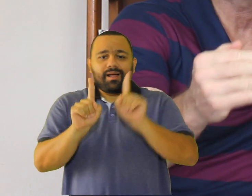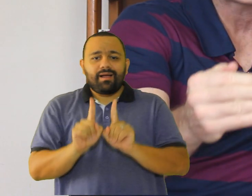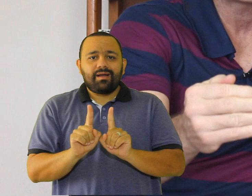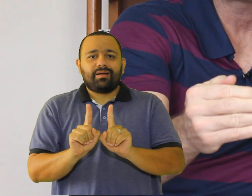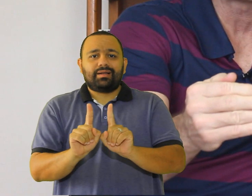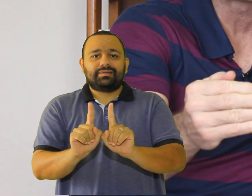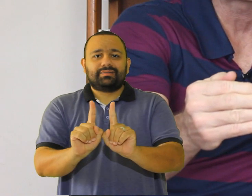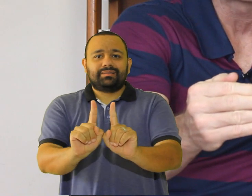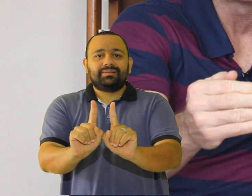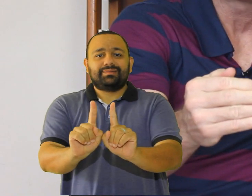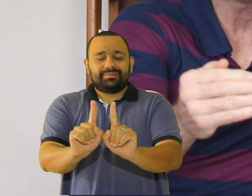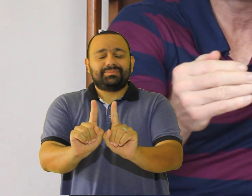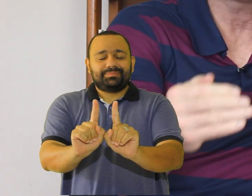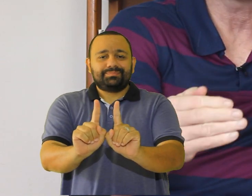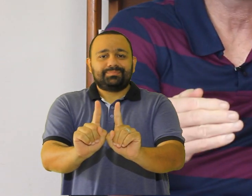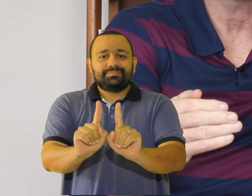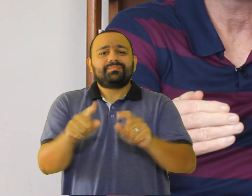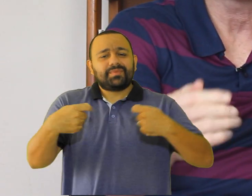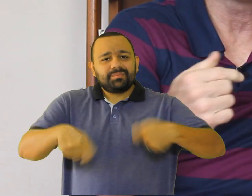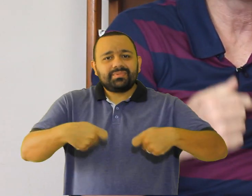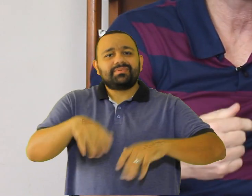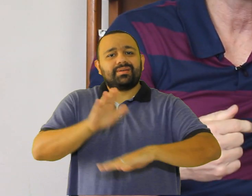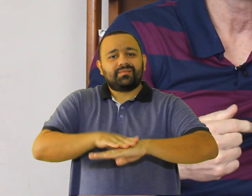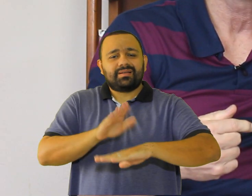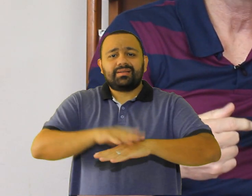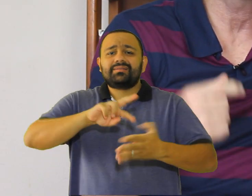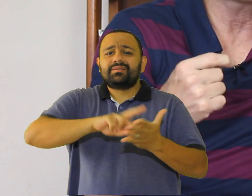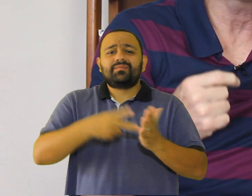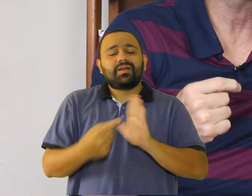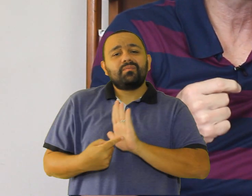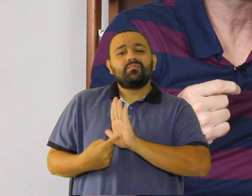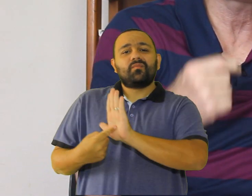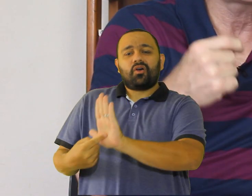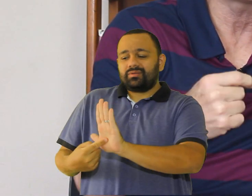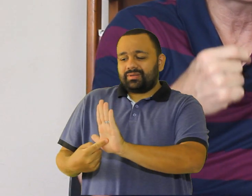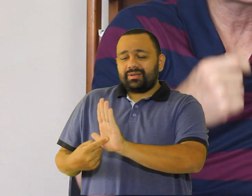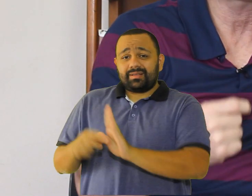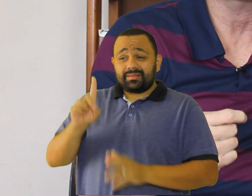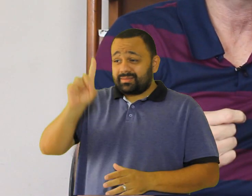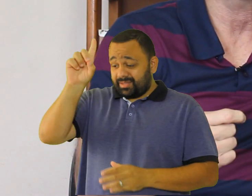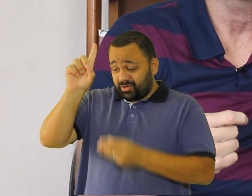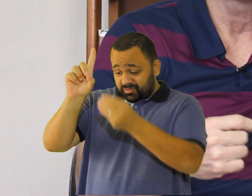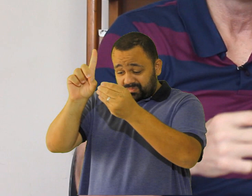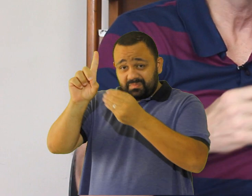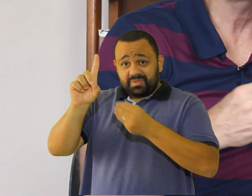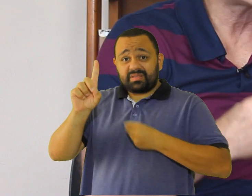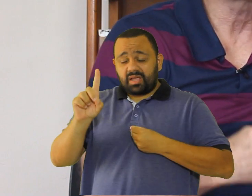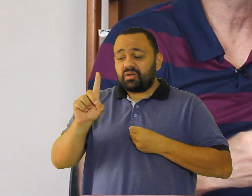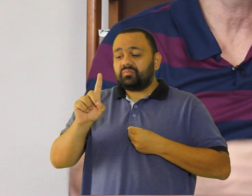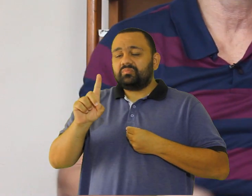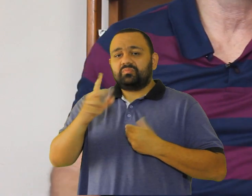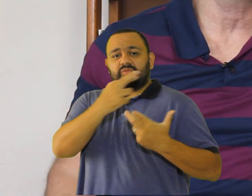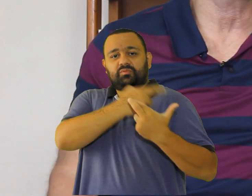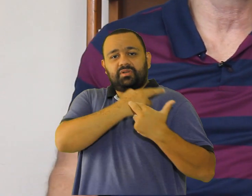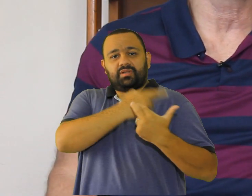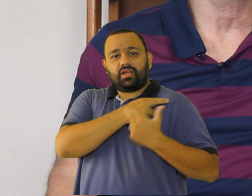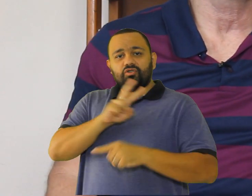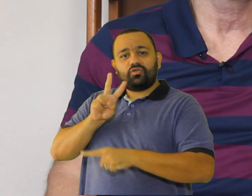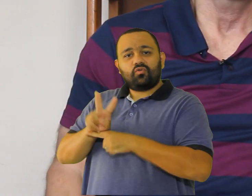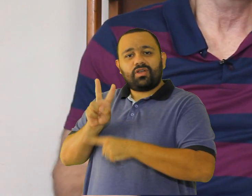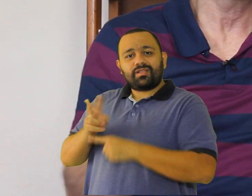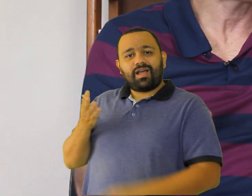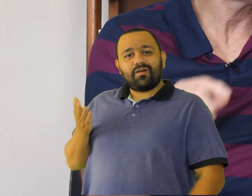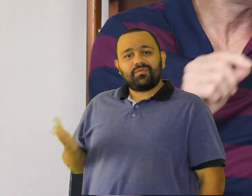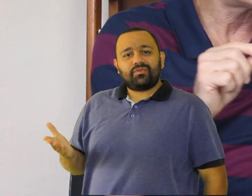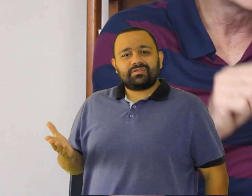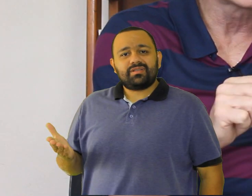São pequenos gestos que dizem, meu bem, Deus me deu a tarefa de ser o seu